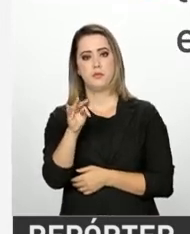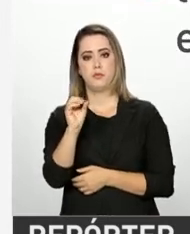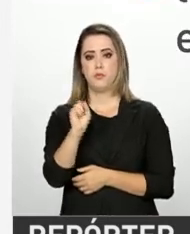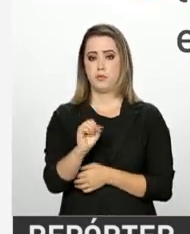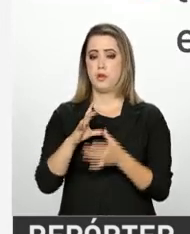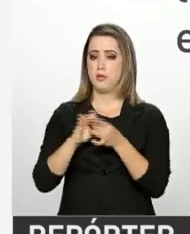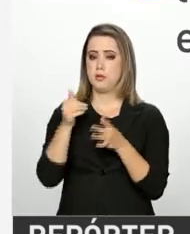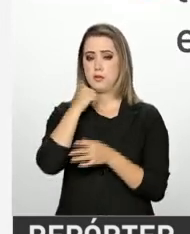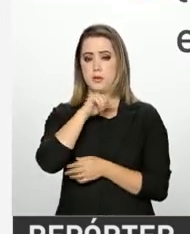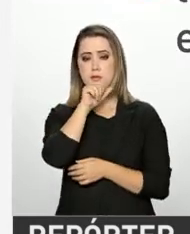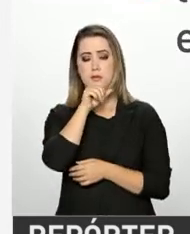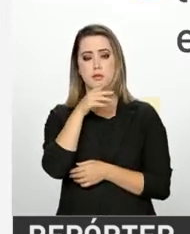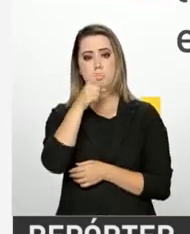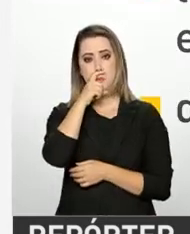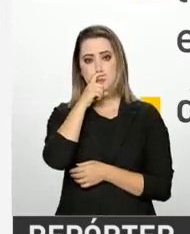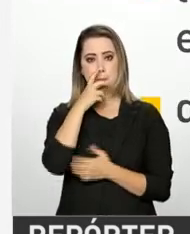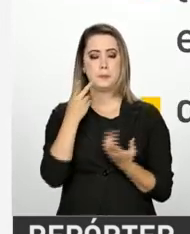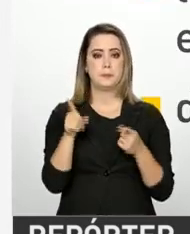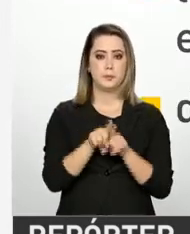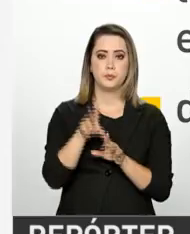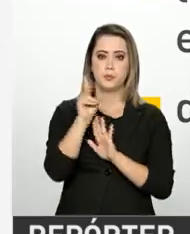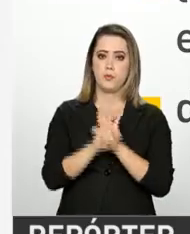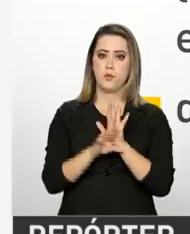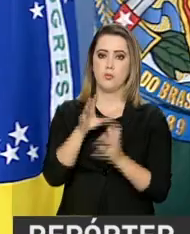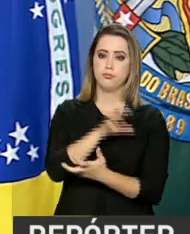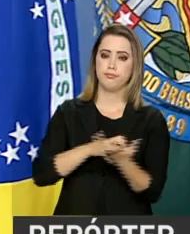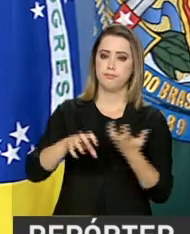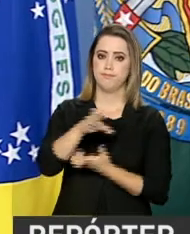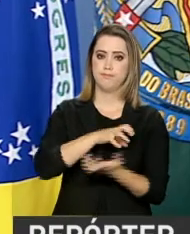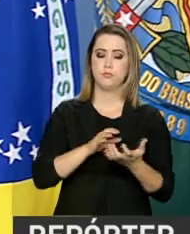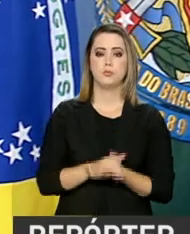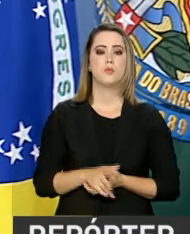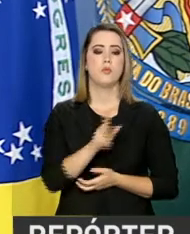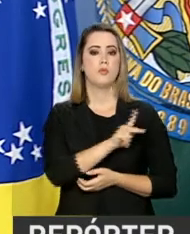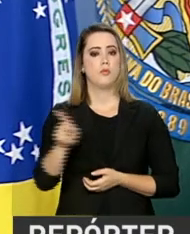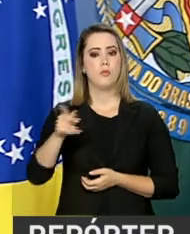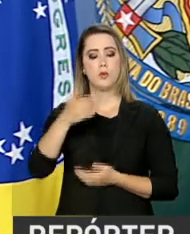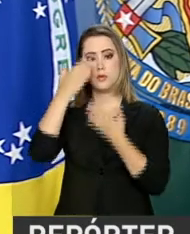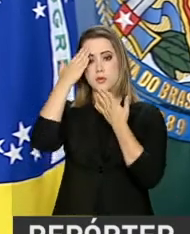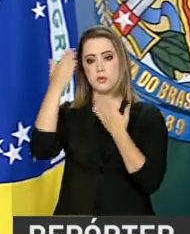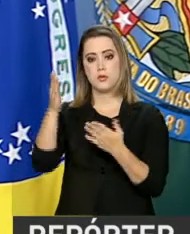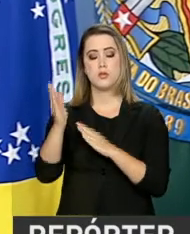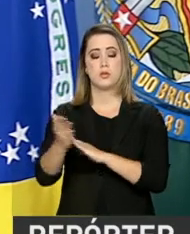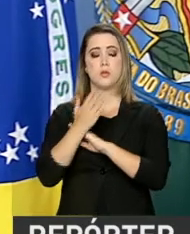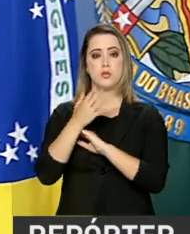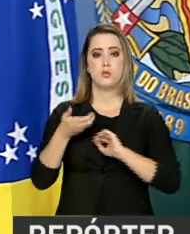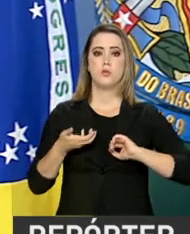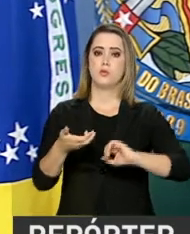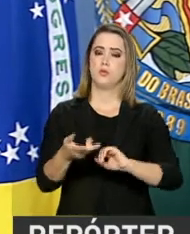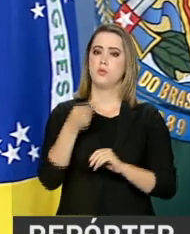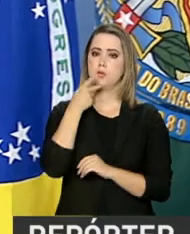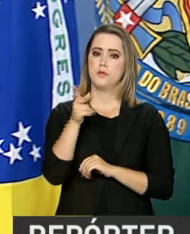maternidade e paternidade e direito de greve o presidente michel temer agradeceu o apoio do congresso e